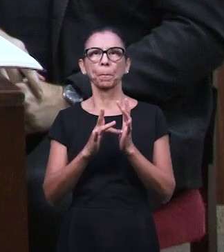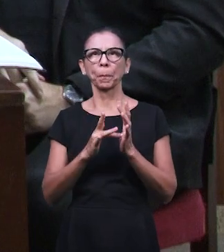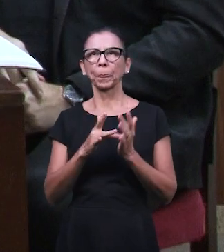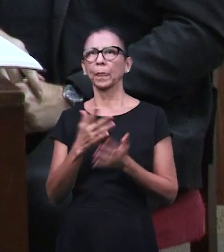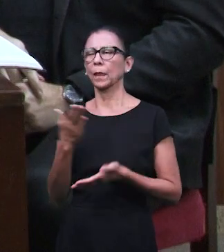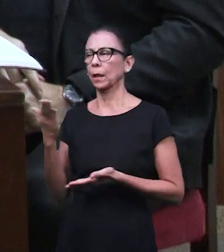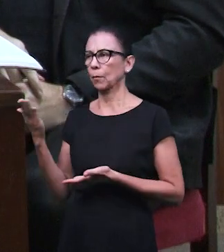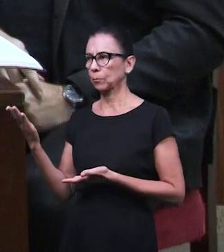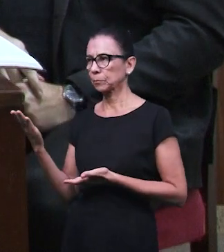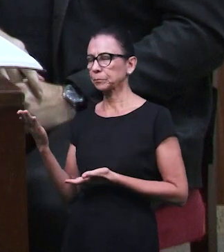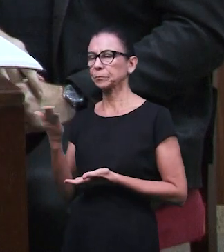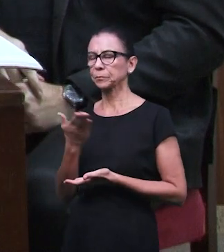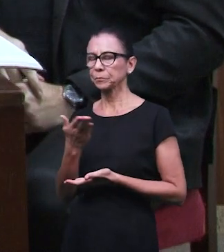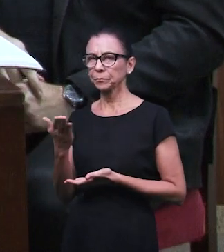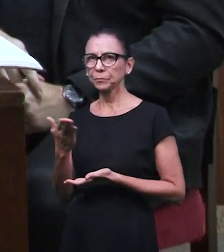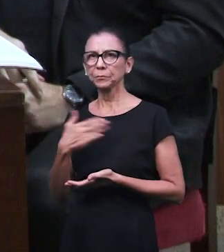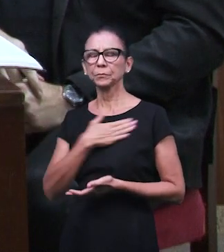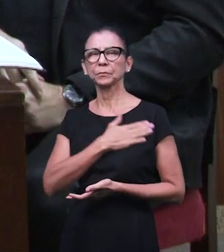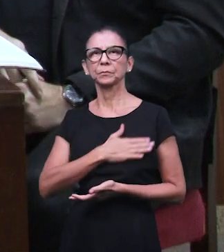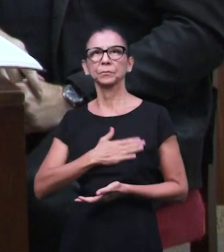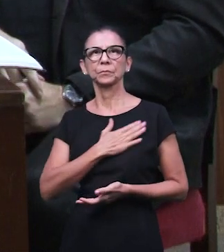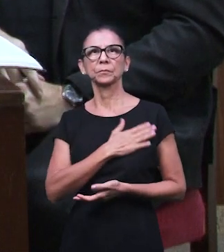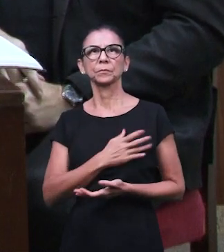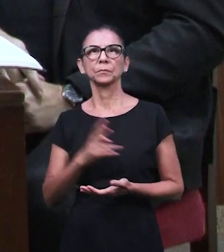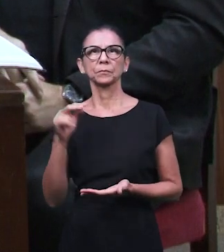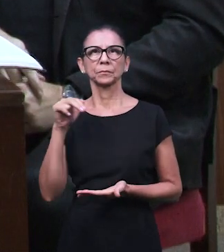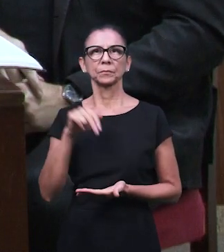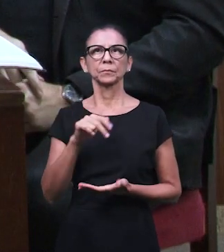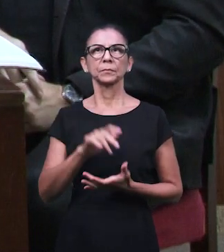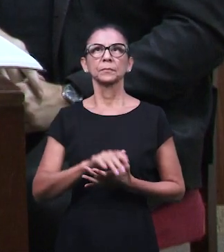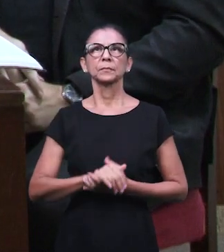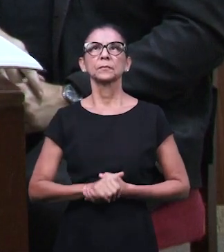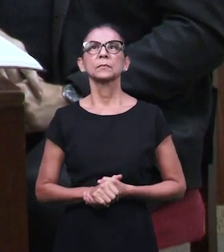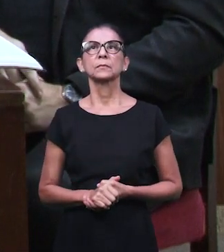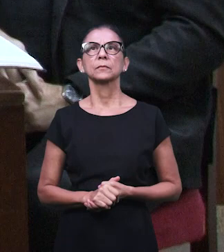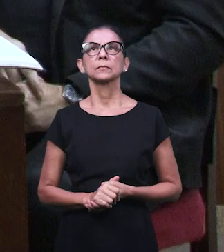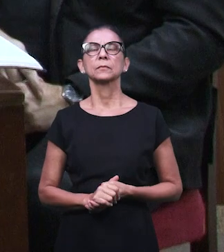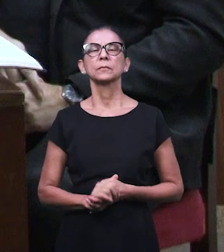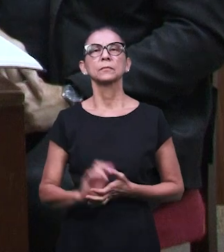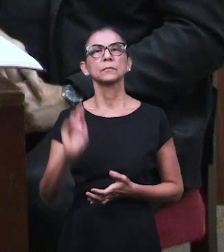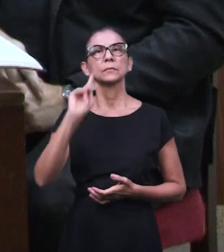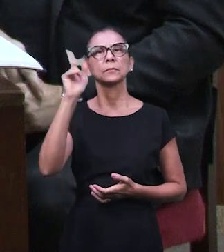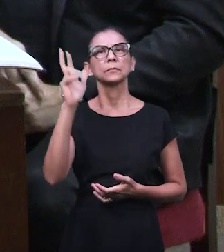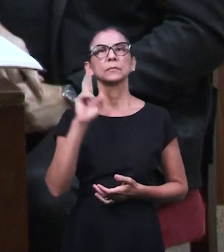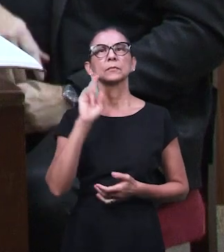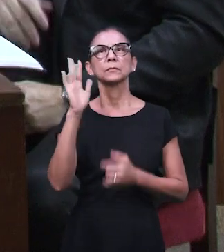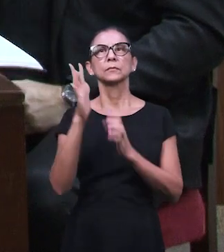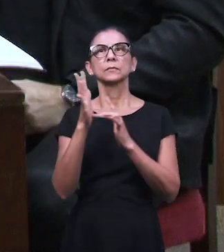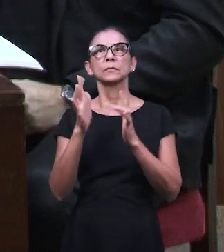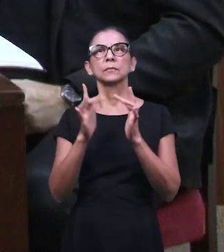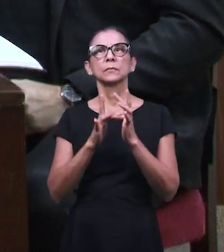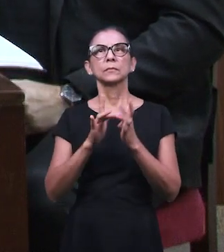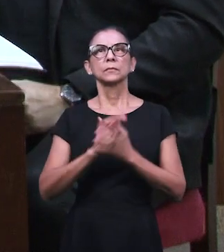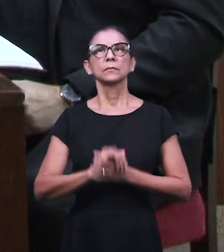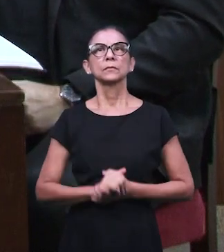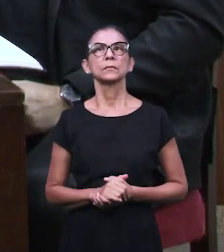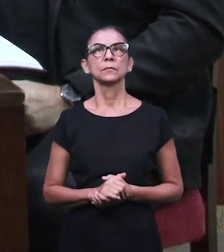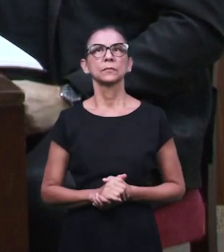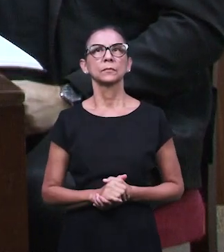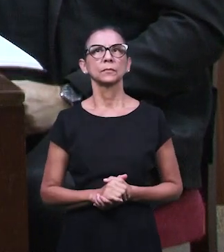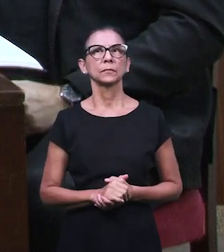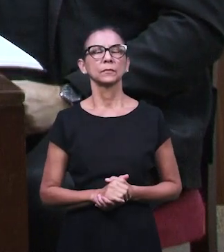companheiro Luiz, é um grande prazer estar com todos aqui novamente. A paz do Senhor a todos que nos assistem, a paz do Senhor